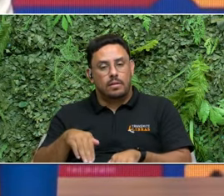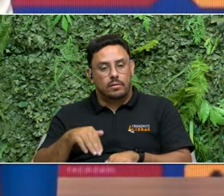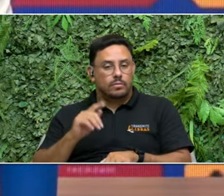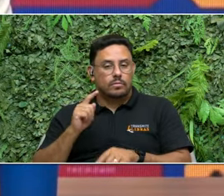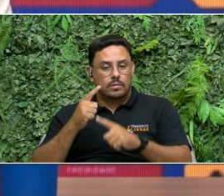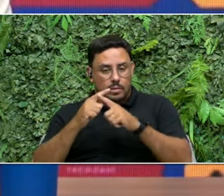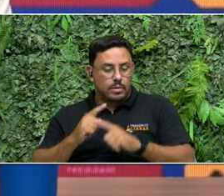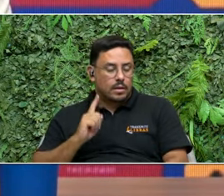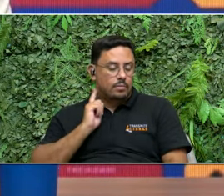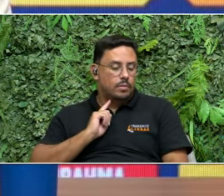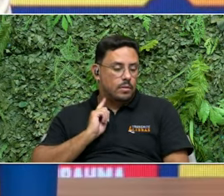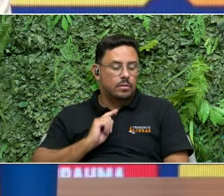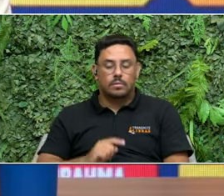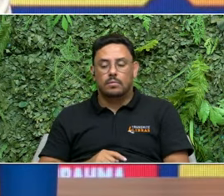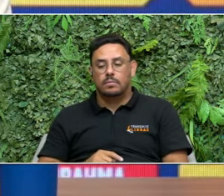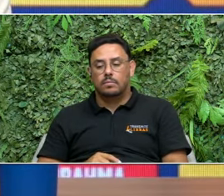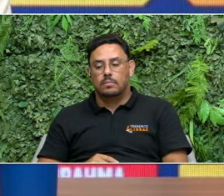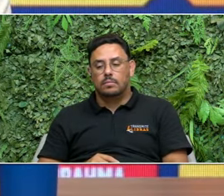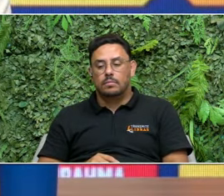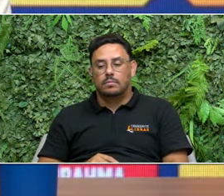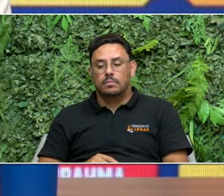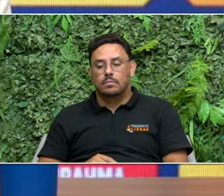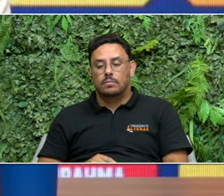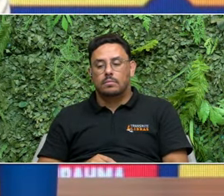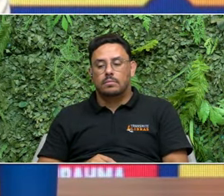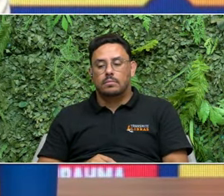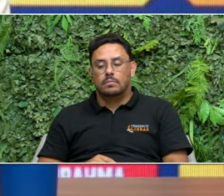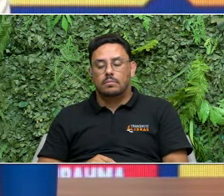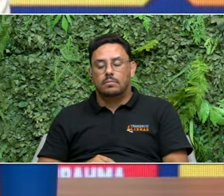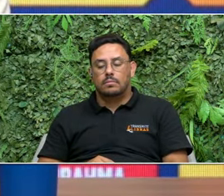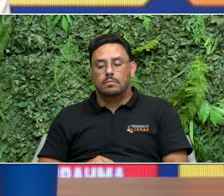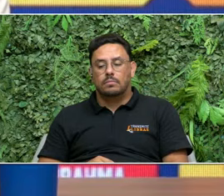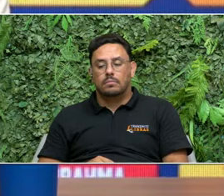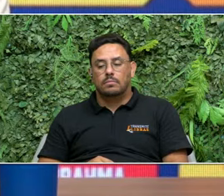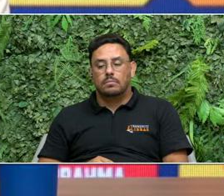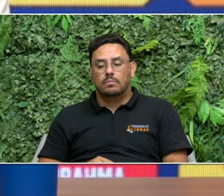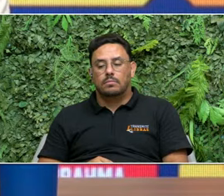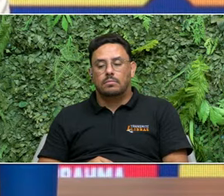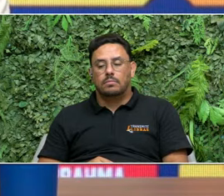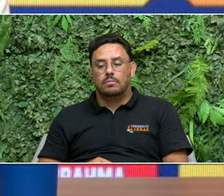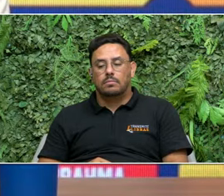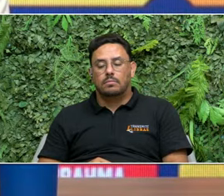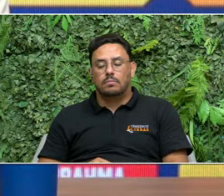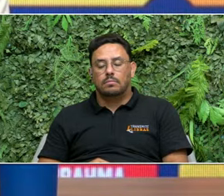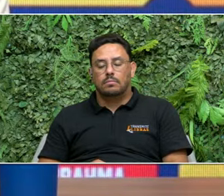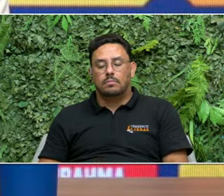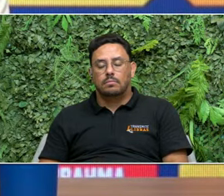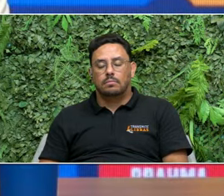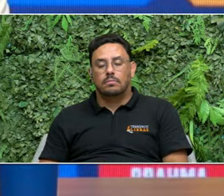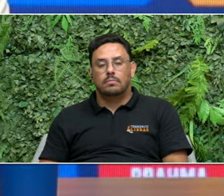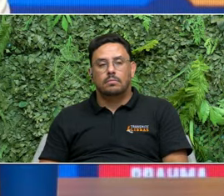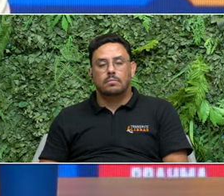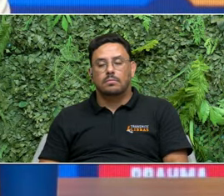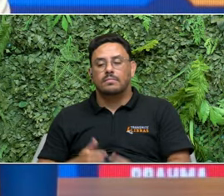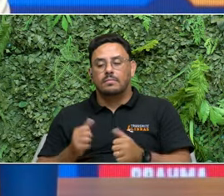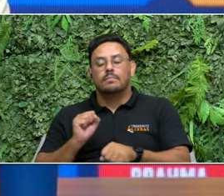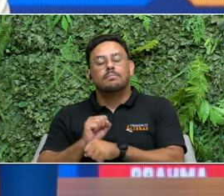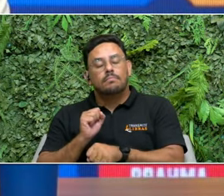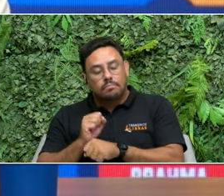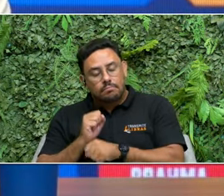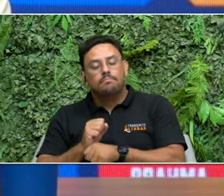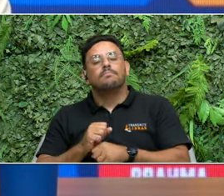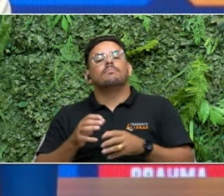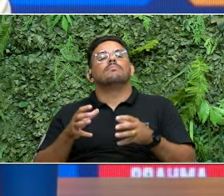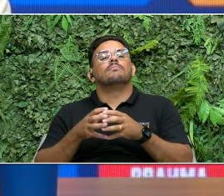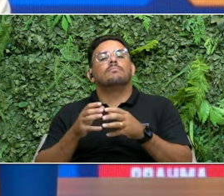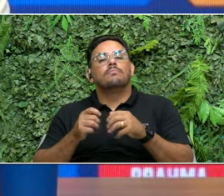e tomara que a gente Durante a entrevista ele até citou o Diego